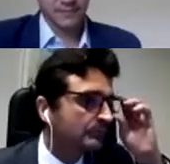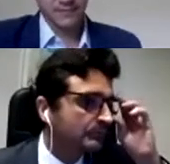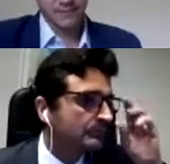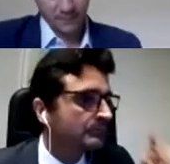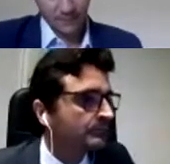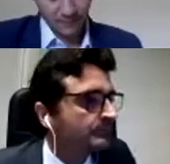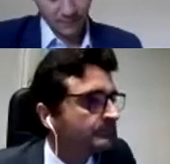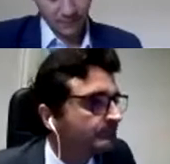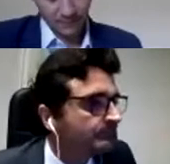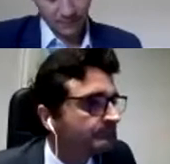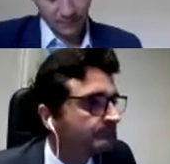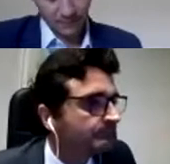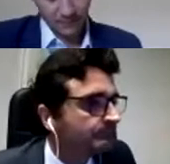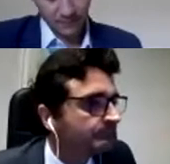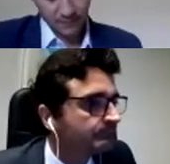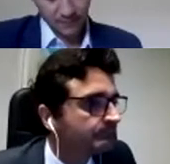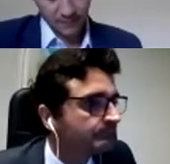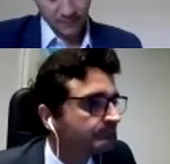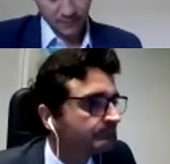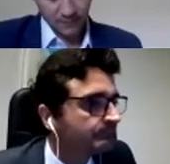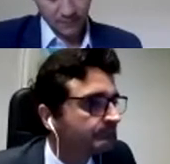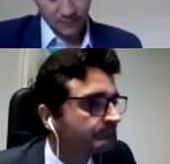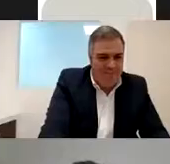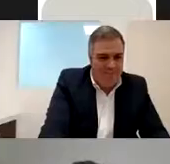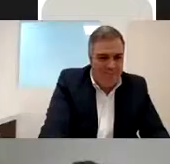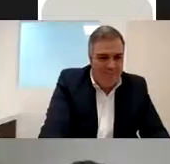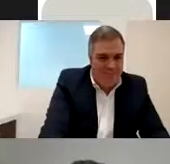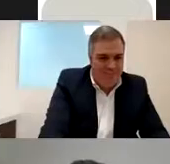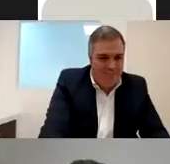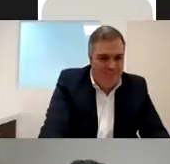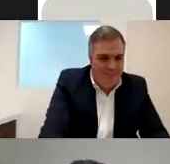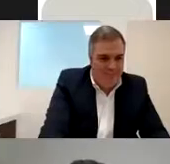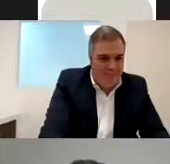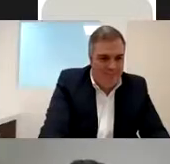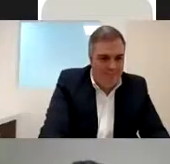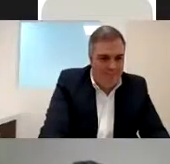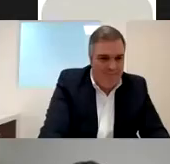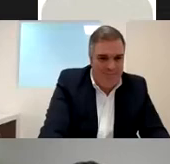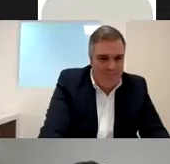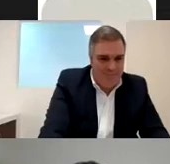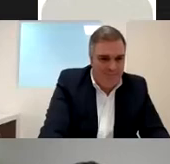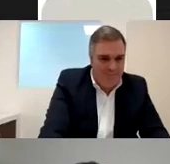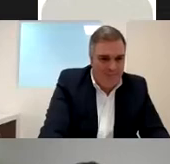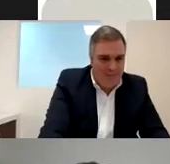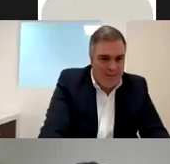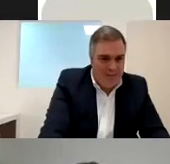novos afilhados. Por favor. Vamos lá. Doutor Ângelo Henrique Reis Salmo. Está presente?